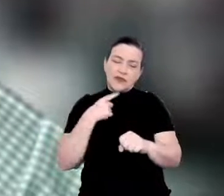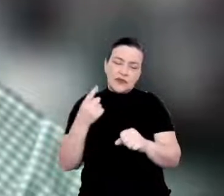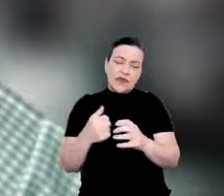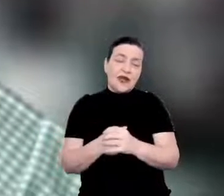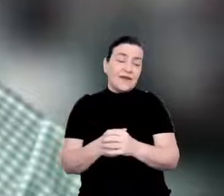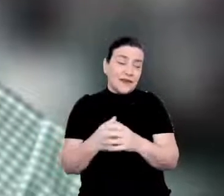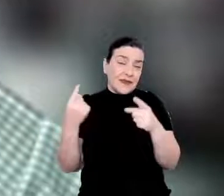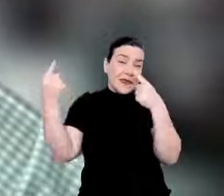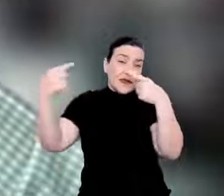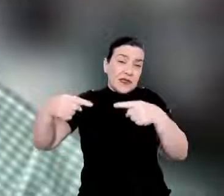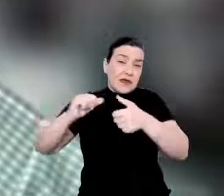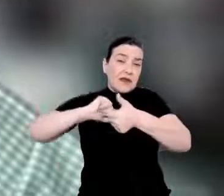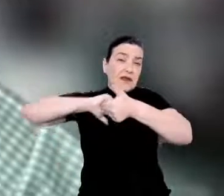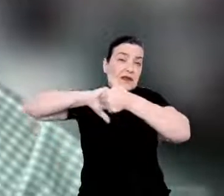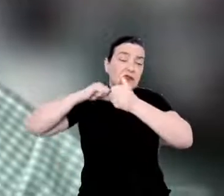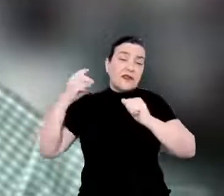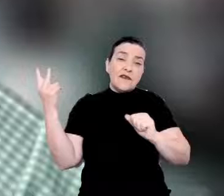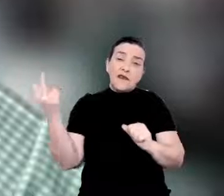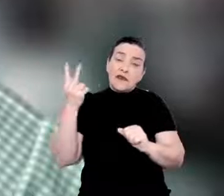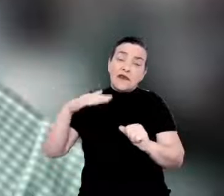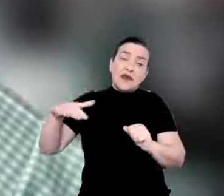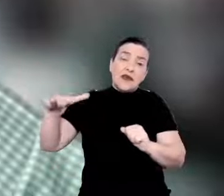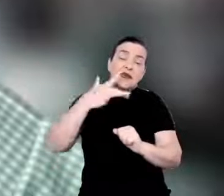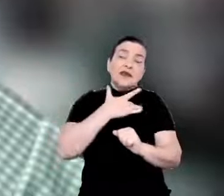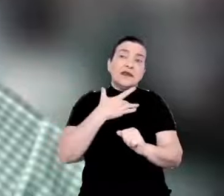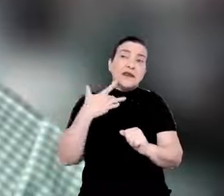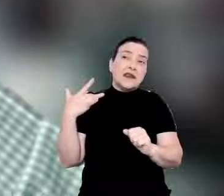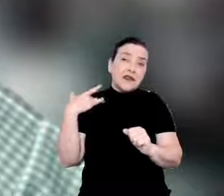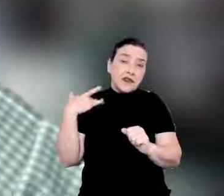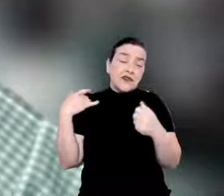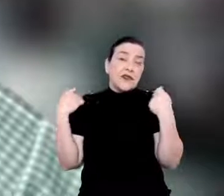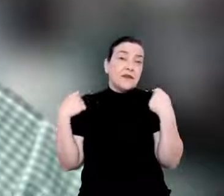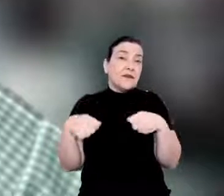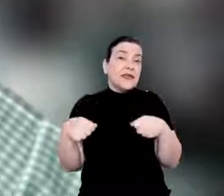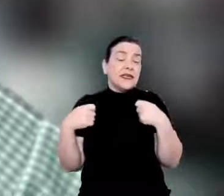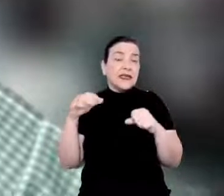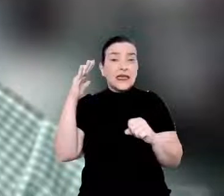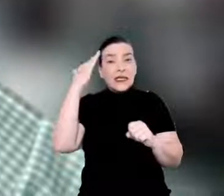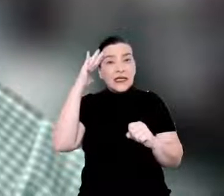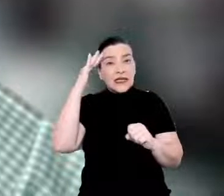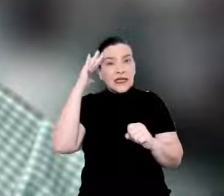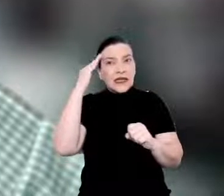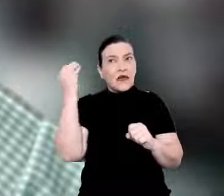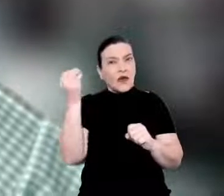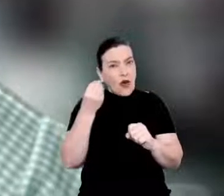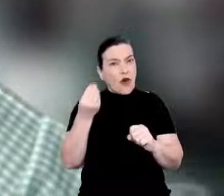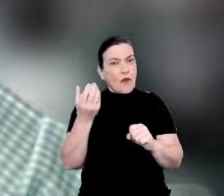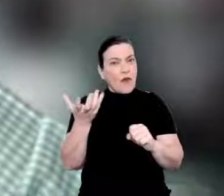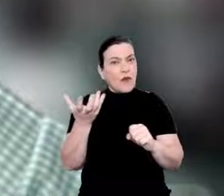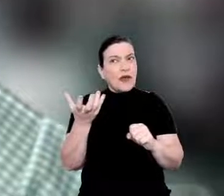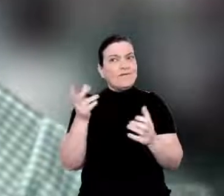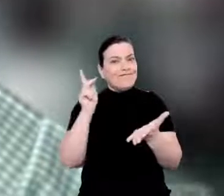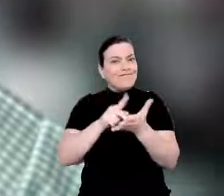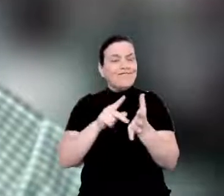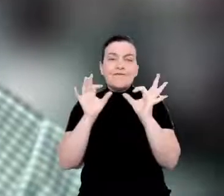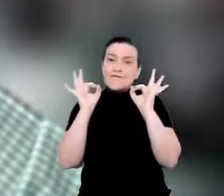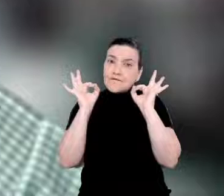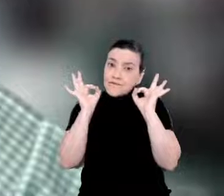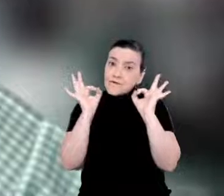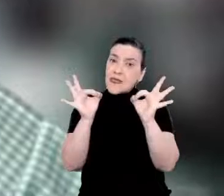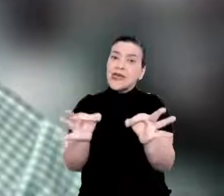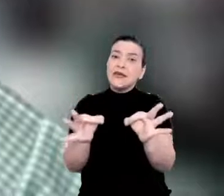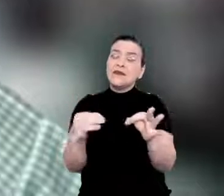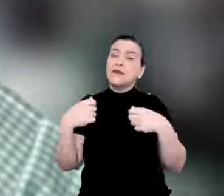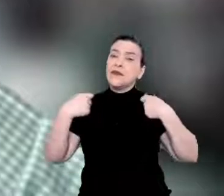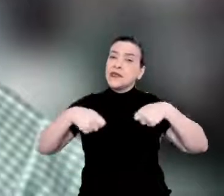por qualidade ou valor em saúde talvez devesse ser visto como um imperativo moral kantiano, do Immanuel Kant, o